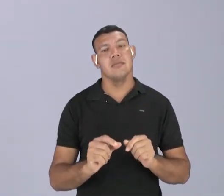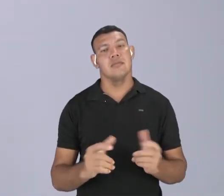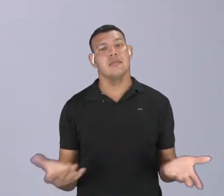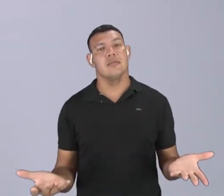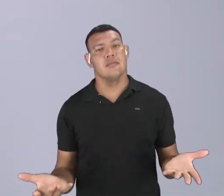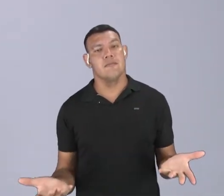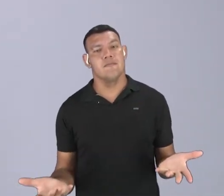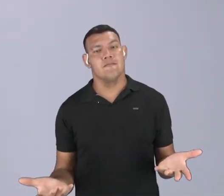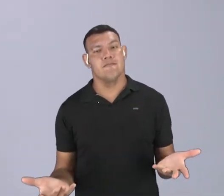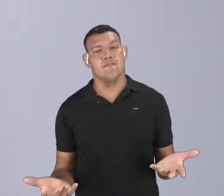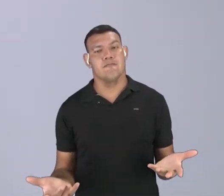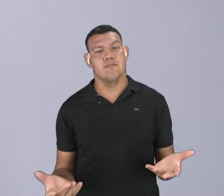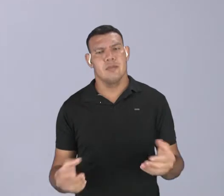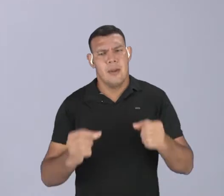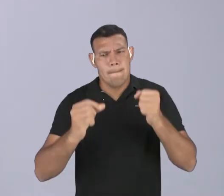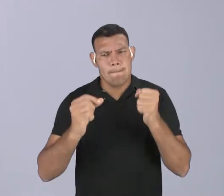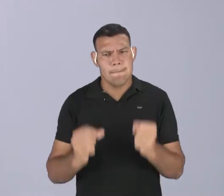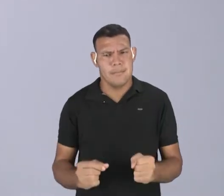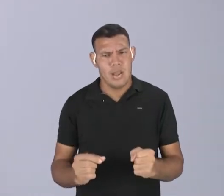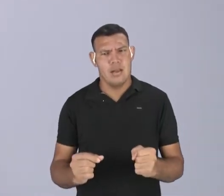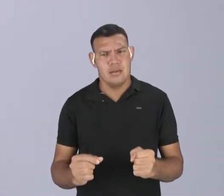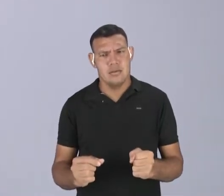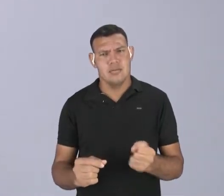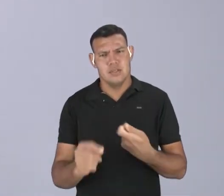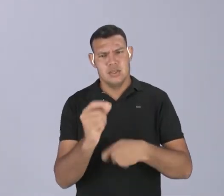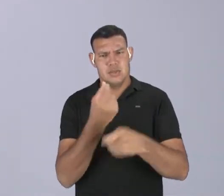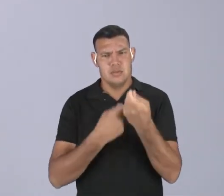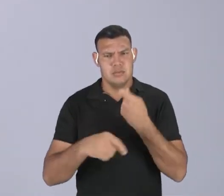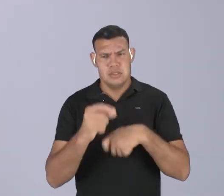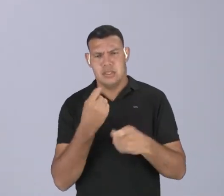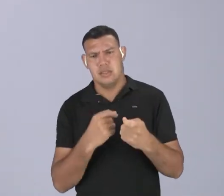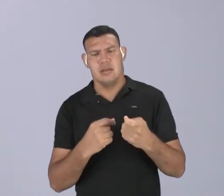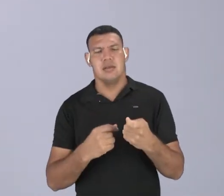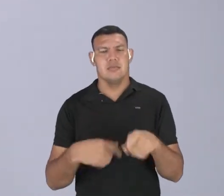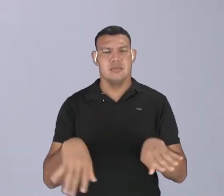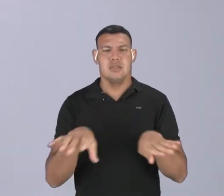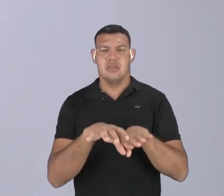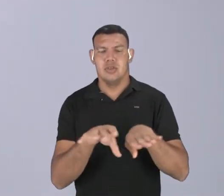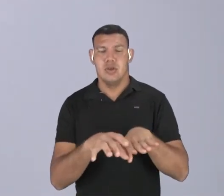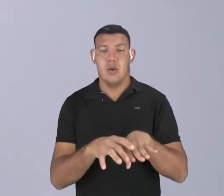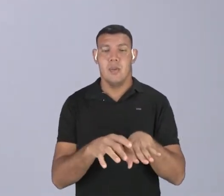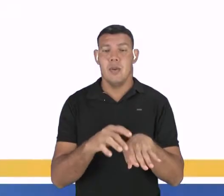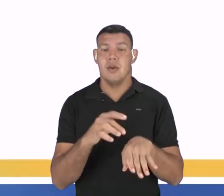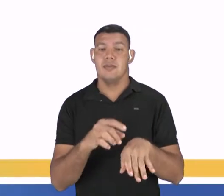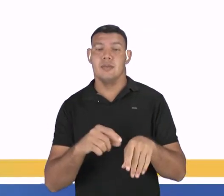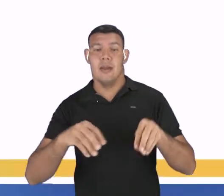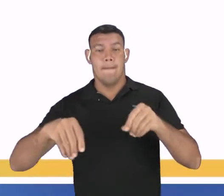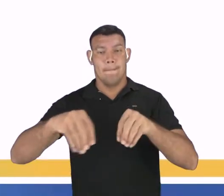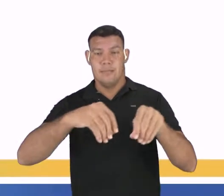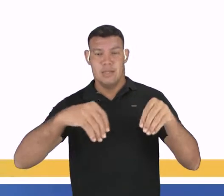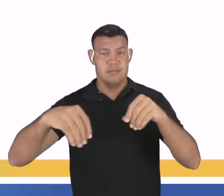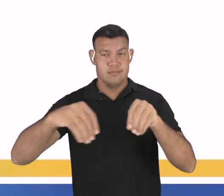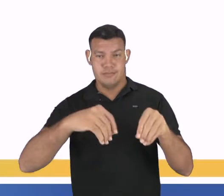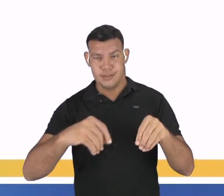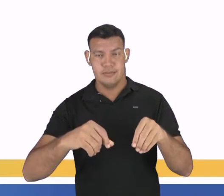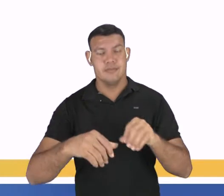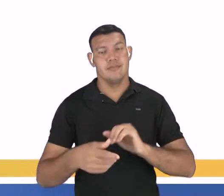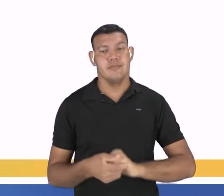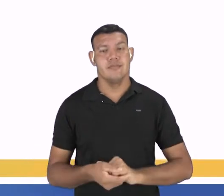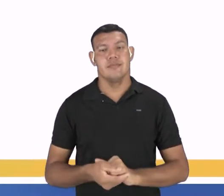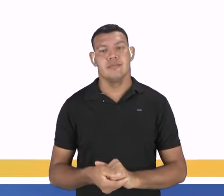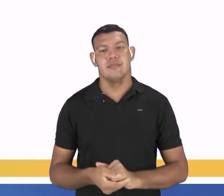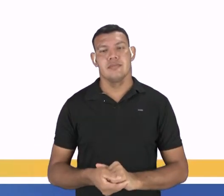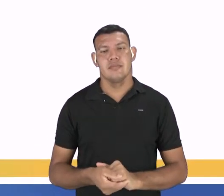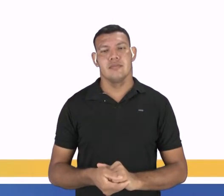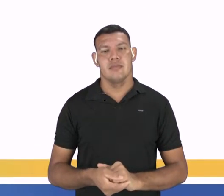monopólios de poder econômico ou de terras, enfim, que vai se expandir principalmente